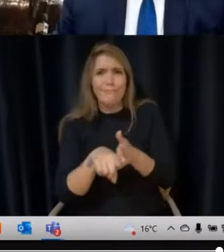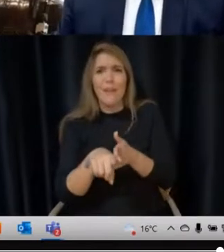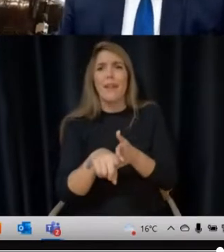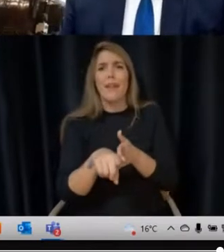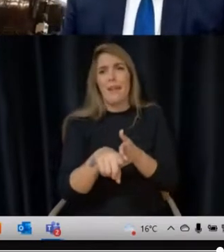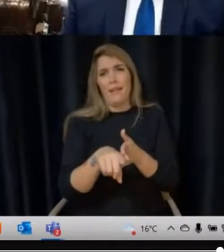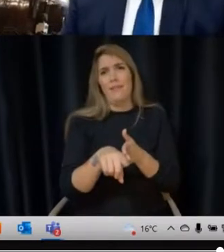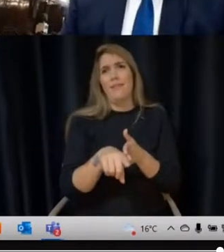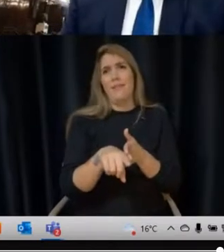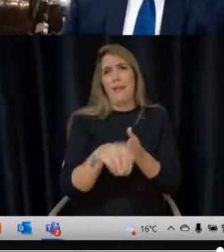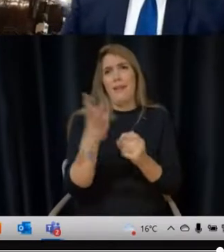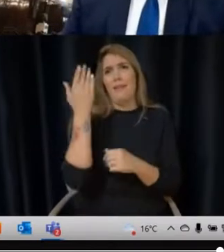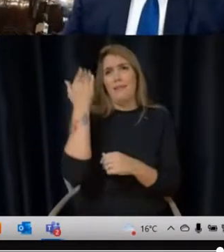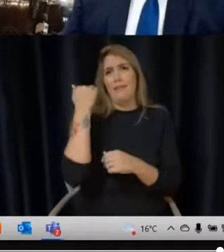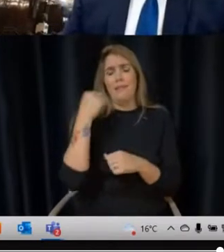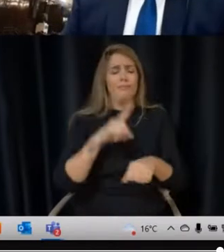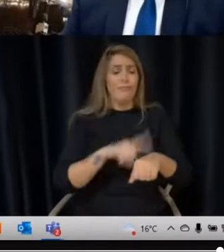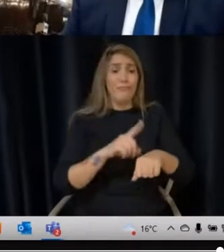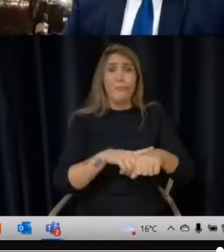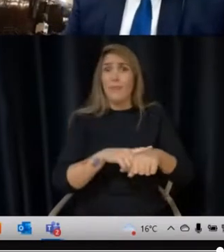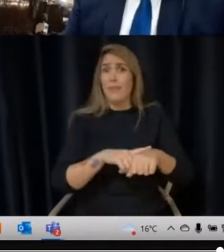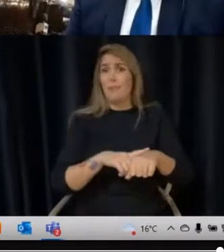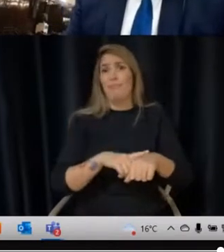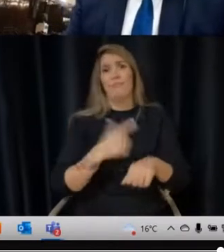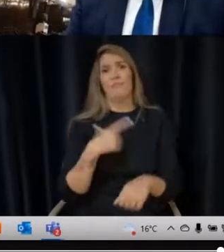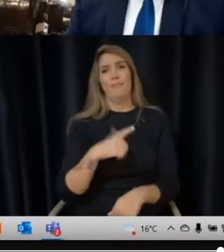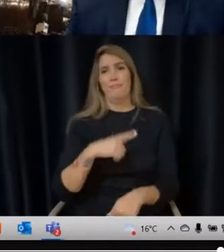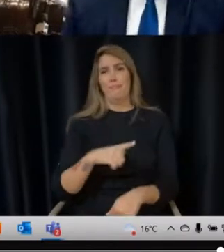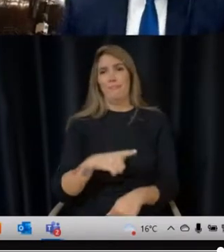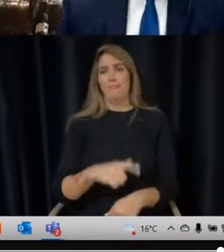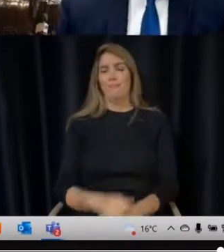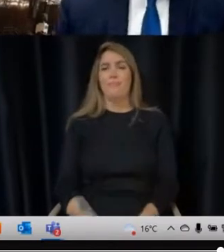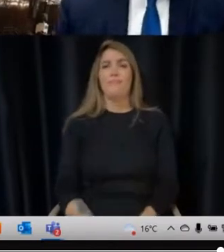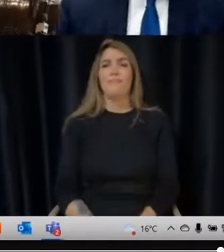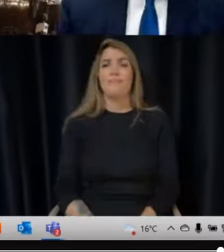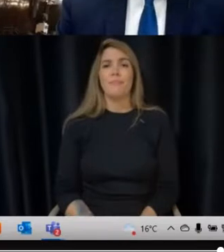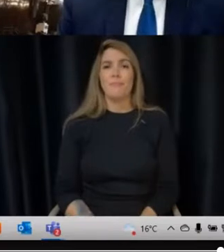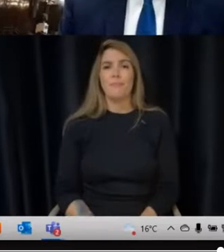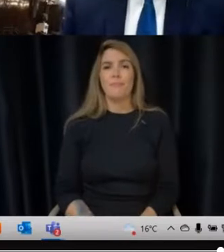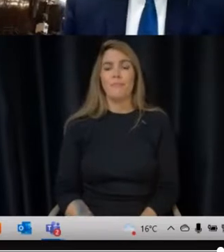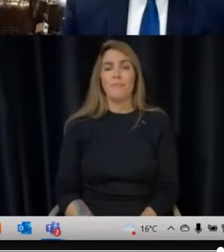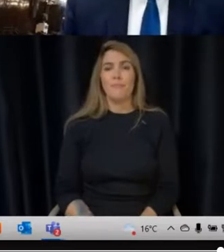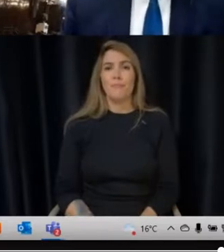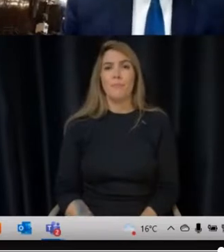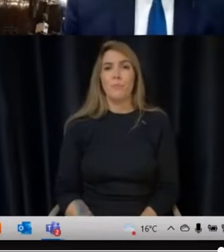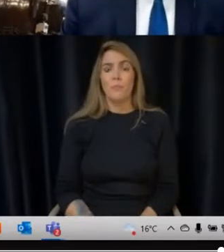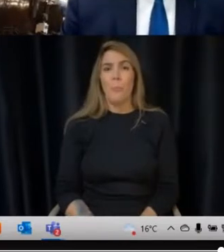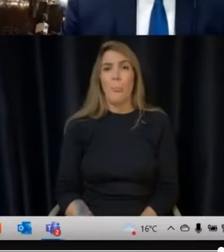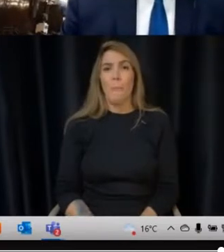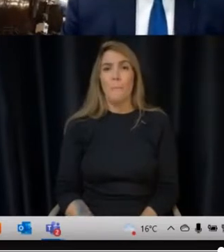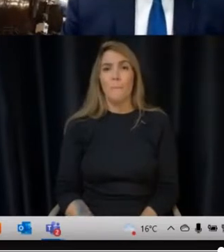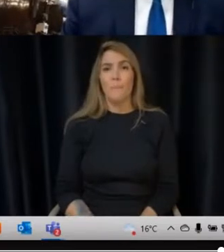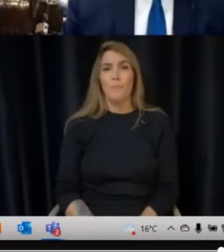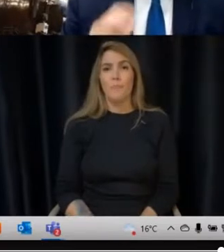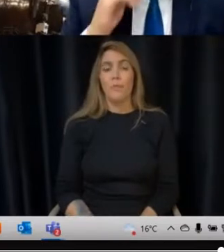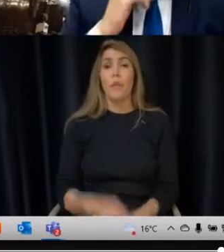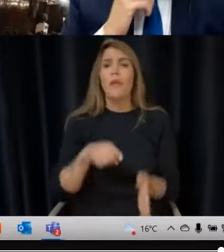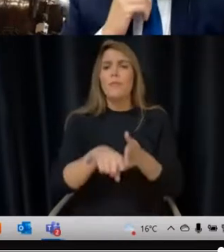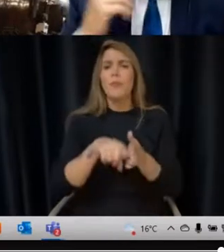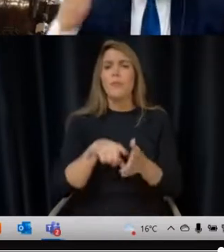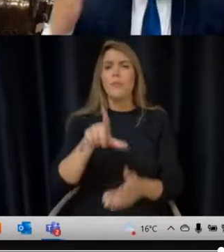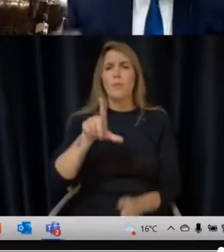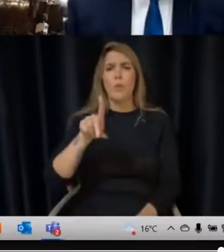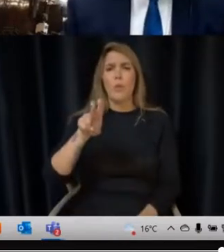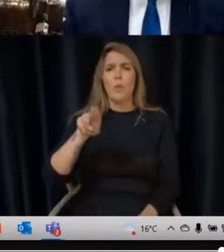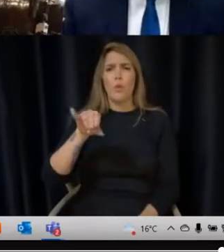para fazer isso. Maravilha. Pergunta do Luiz Felício. Luiz dos Reis Felício, que está sempre com a gente aqui nas